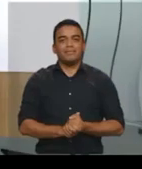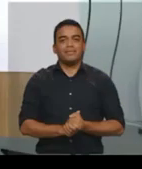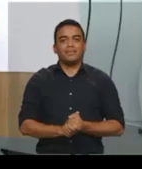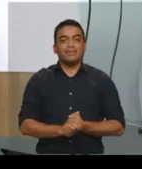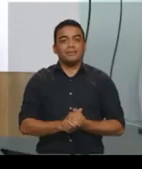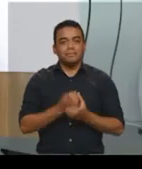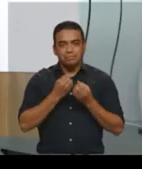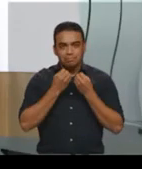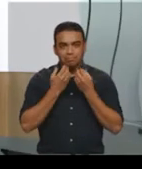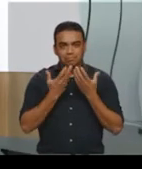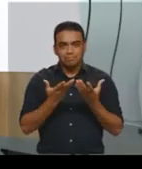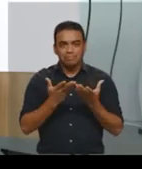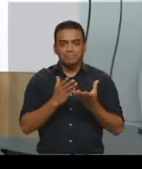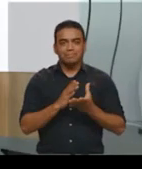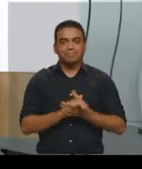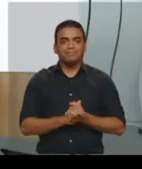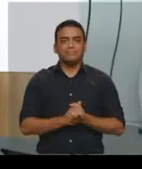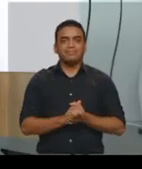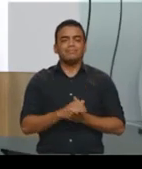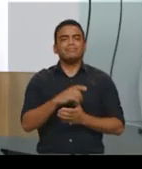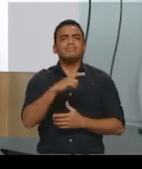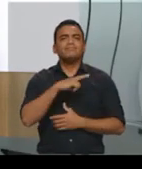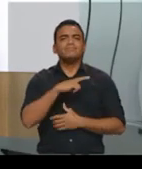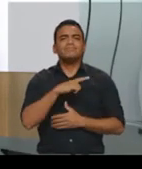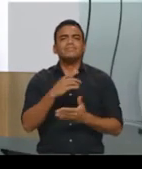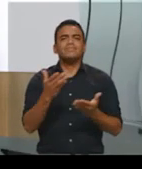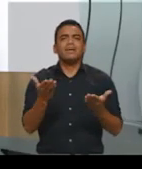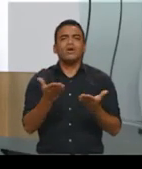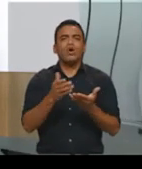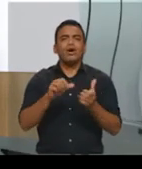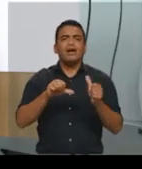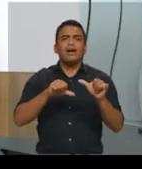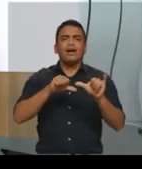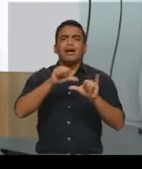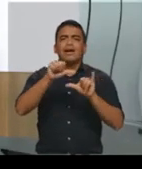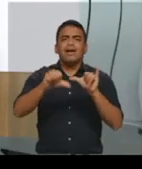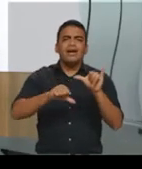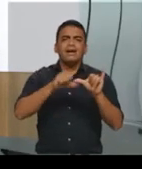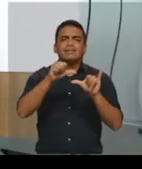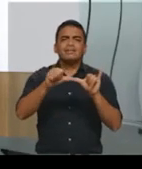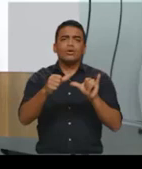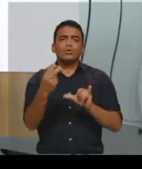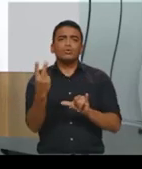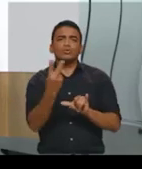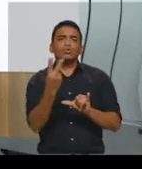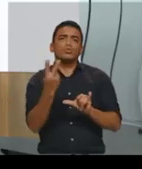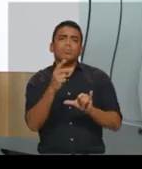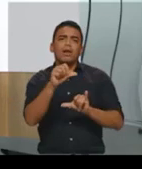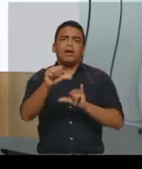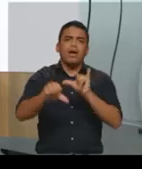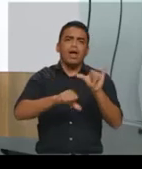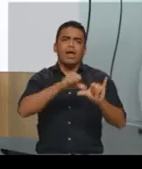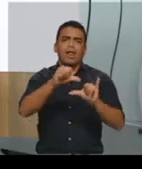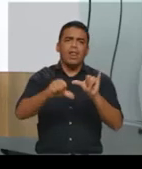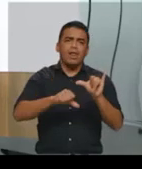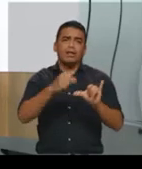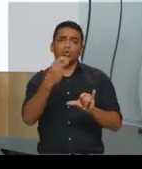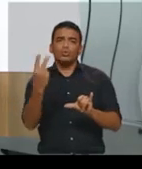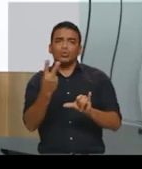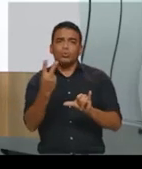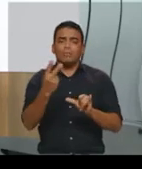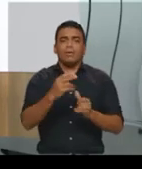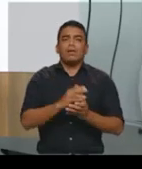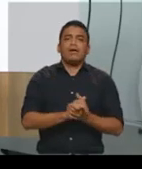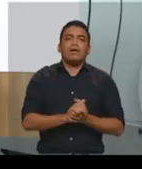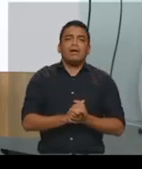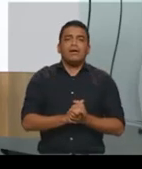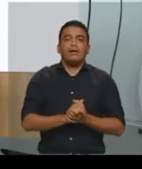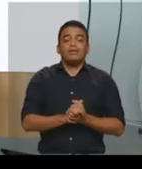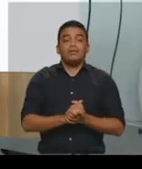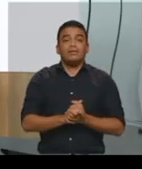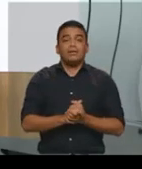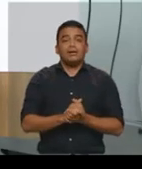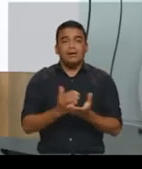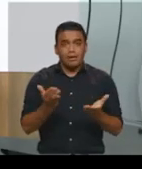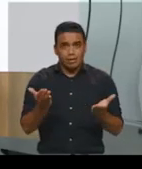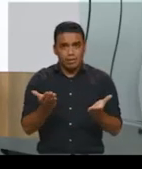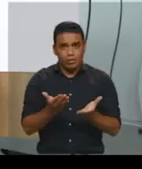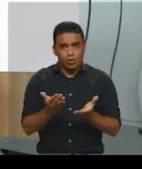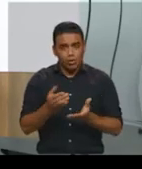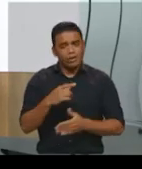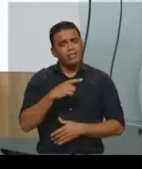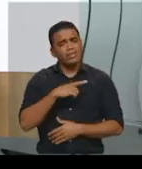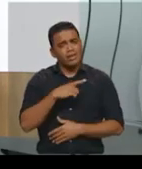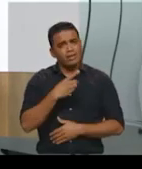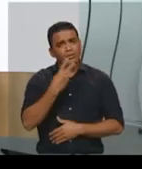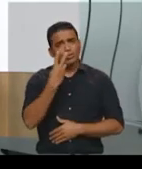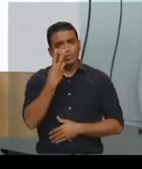Bom, temos agora a reação de dupla troca. Na reação de dupla troca, nós temos então agora